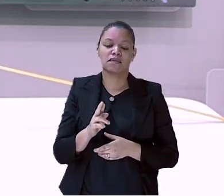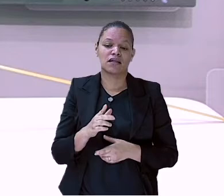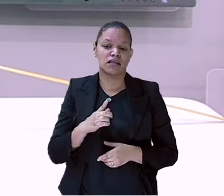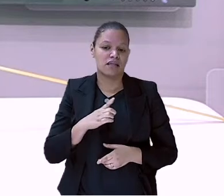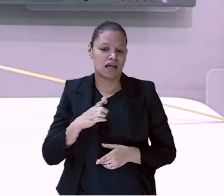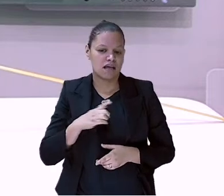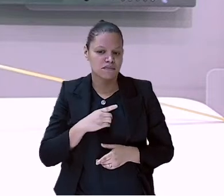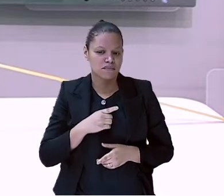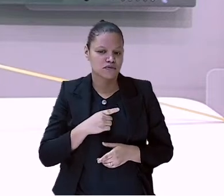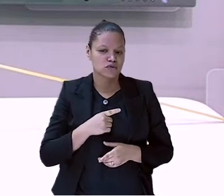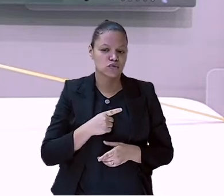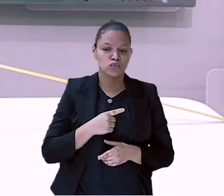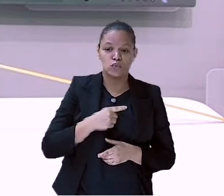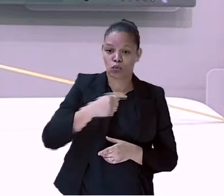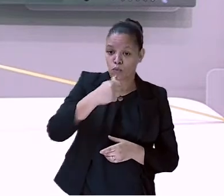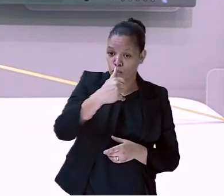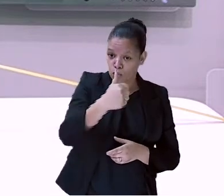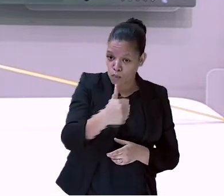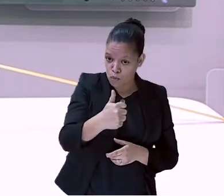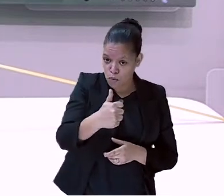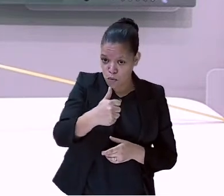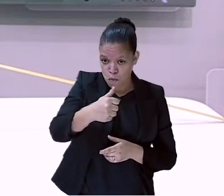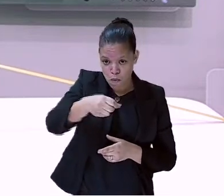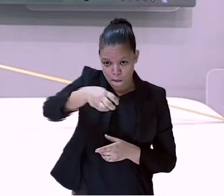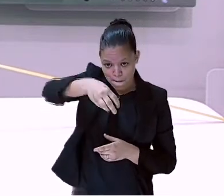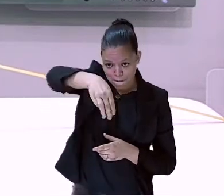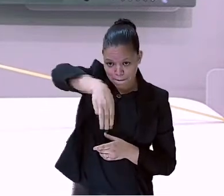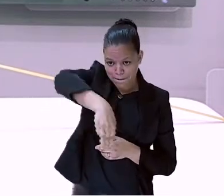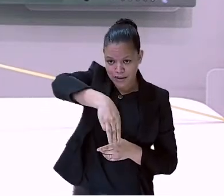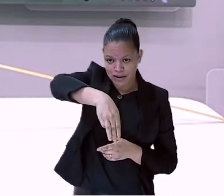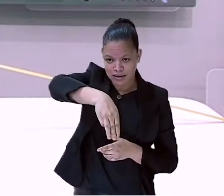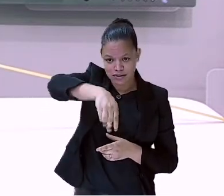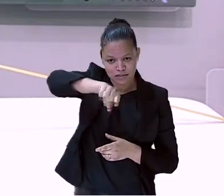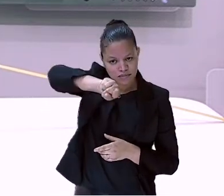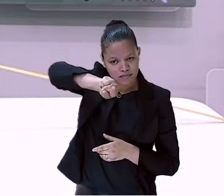1,80 m. Quer dizer que é